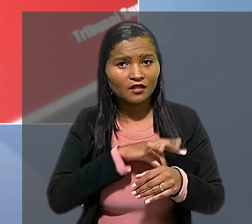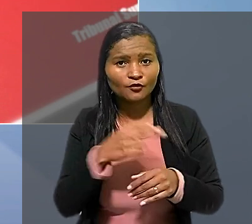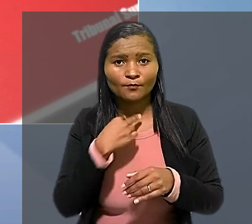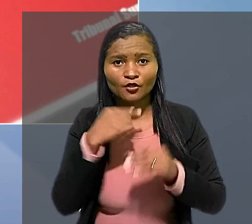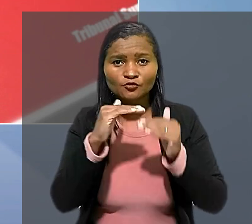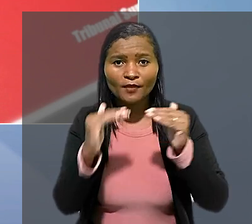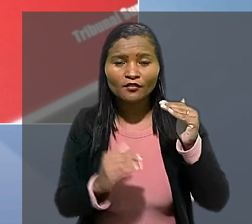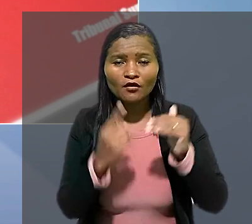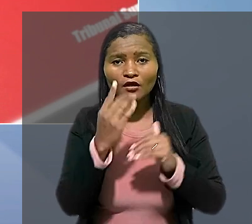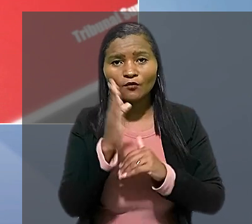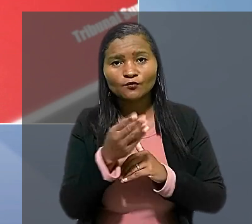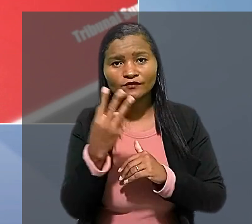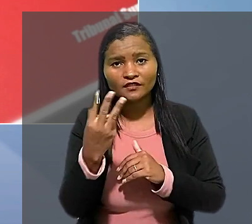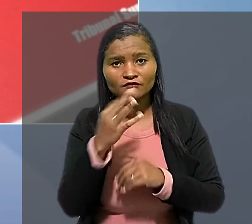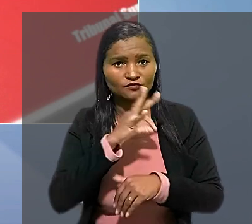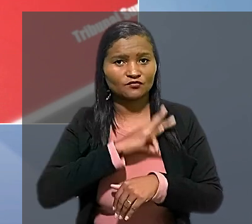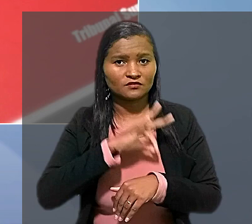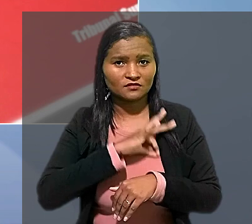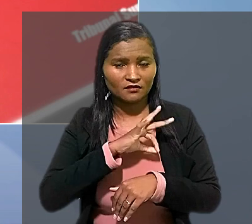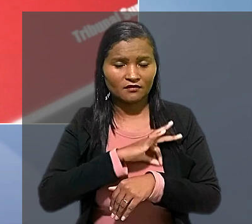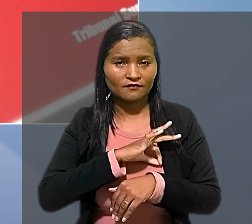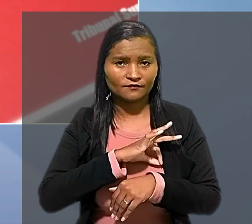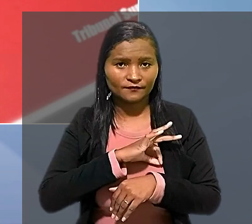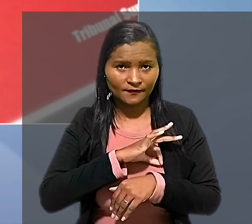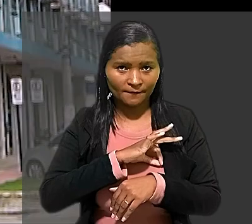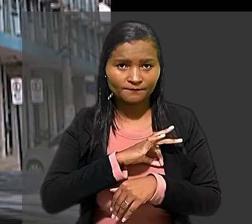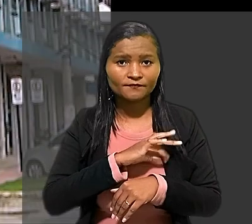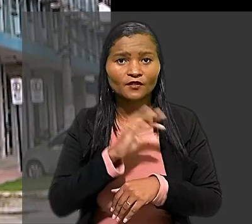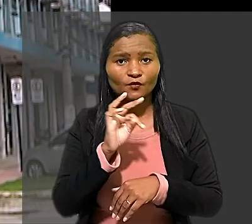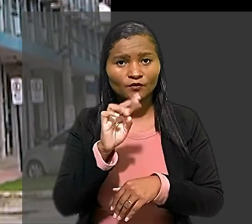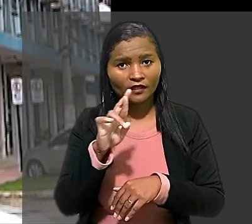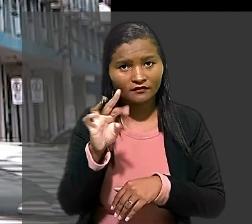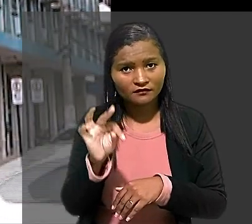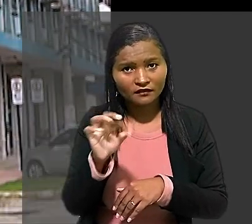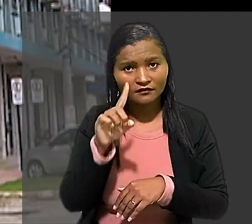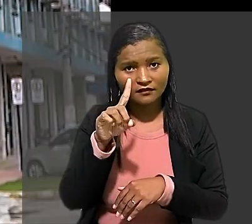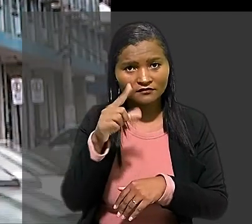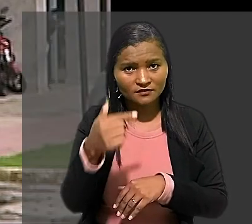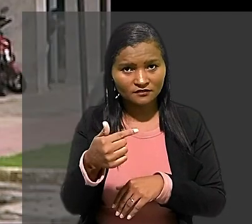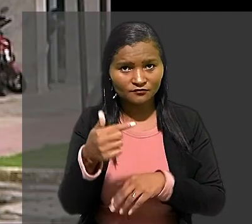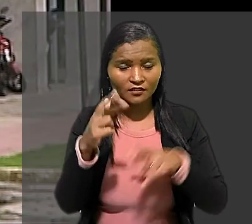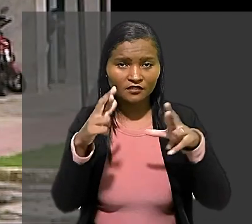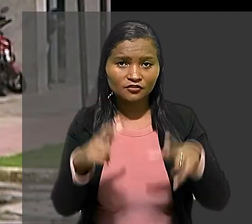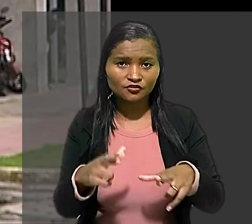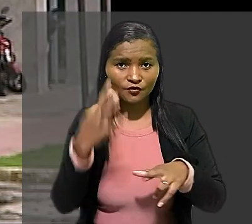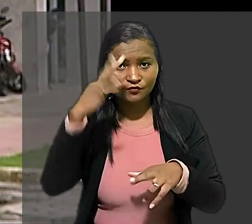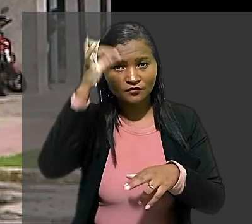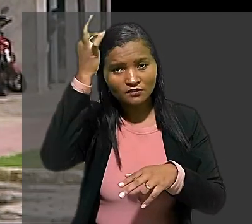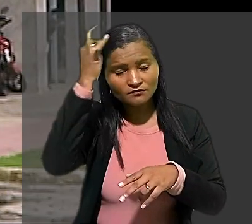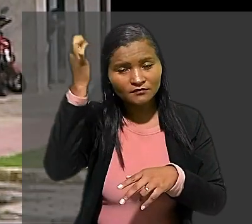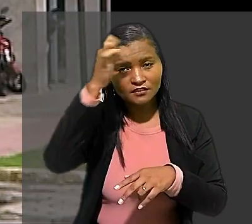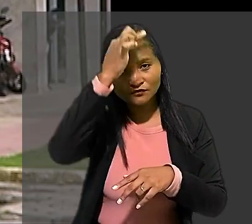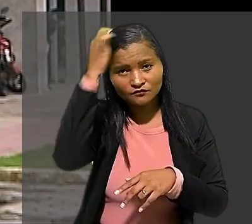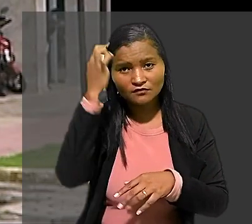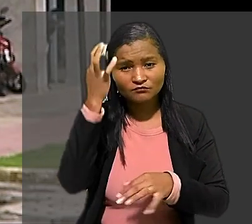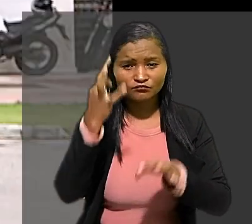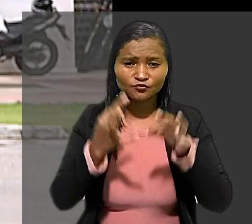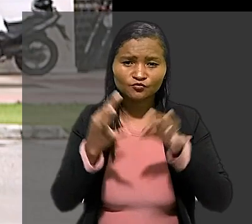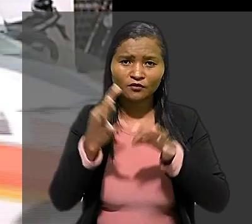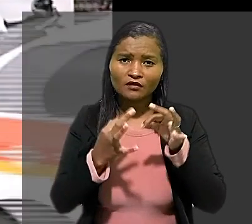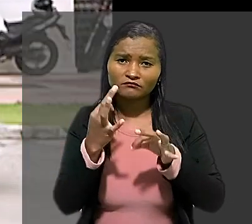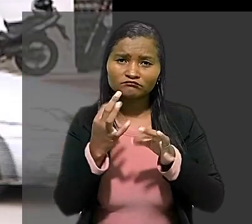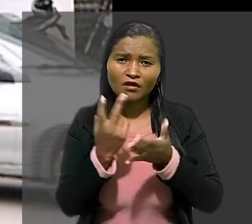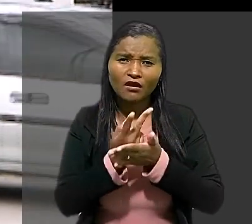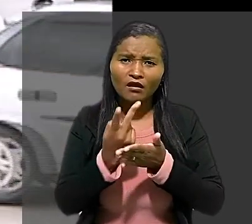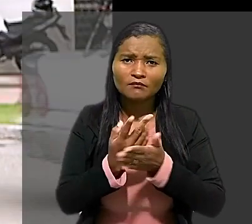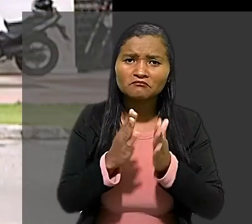seja inferior a 1/3 do salário do cargo efetivo. O Tribunal Regional do Trabalho da 17ª Região no Espírito Santo